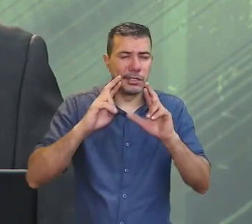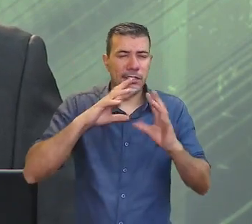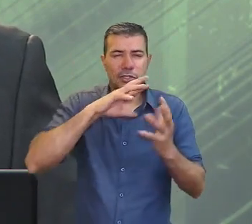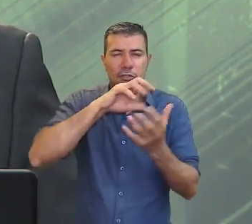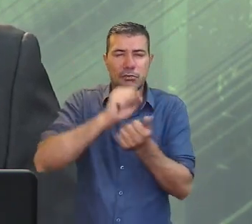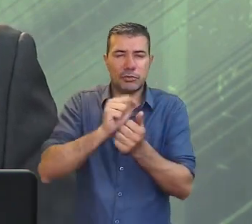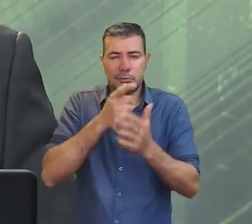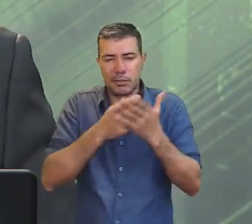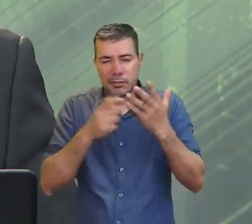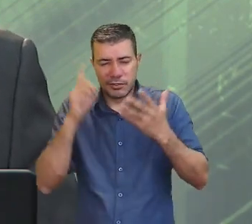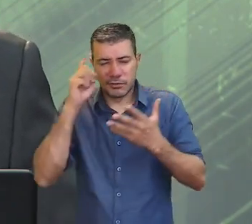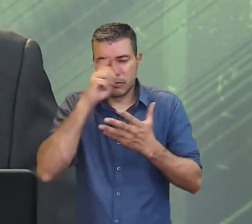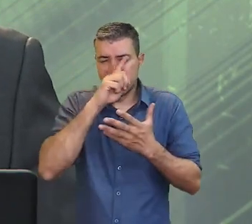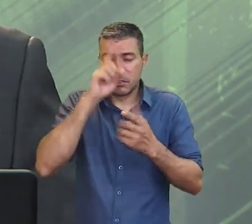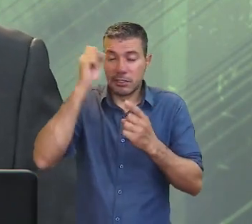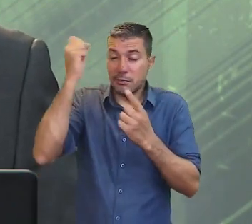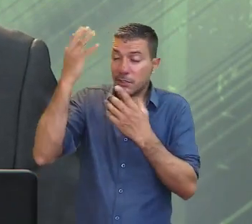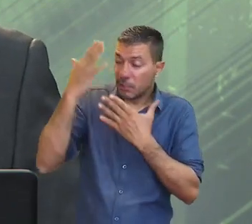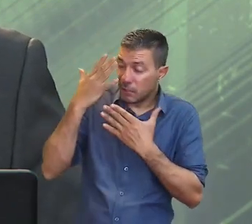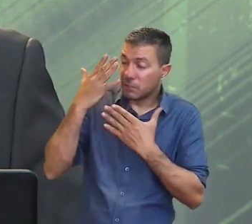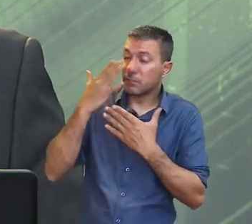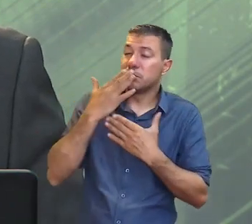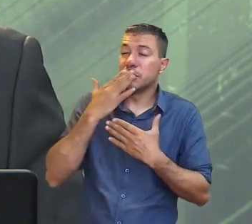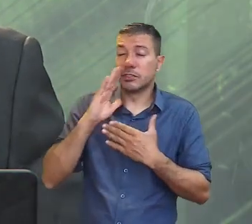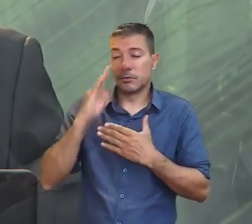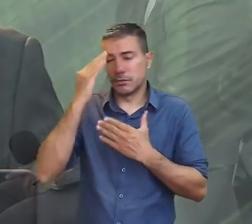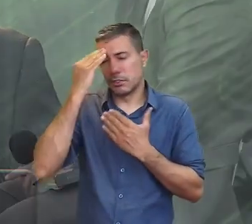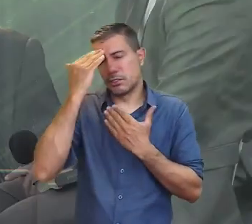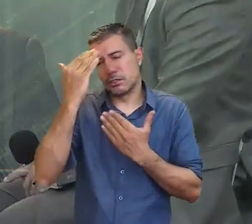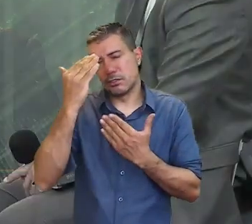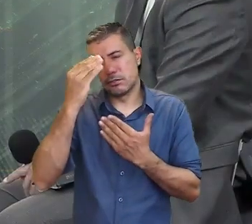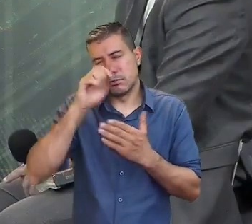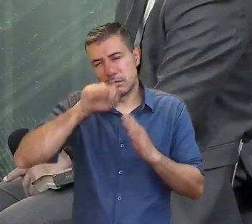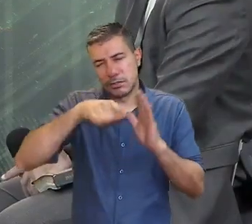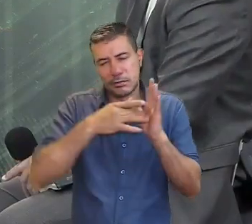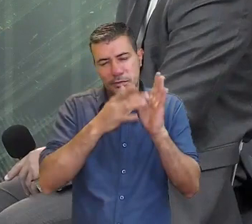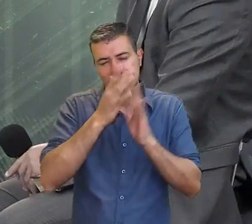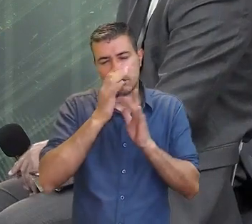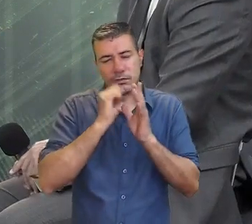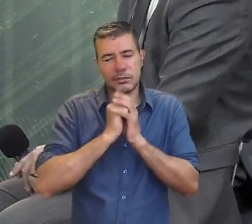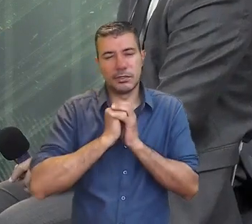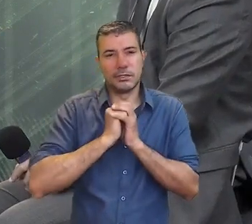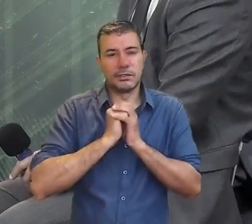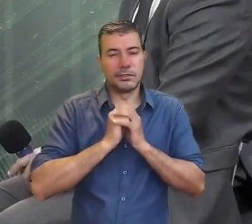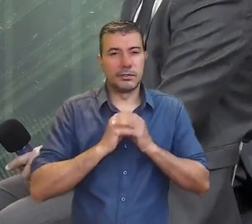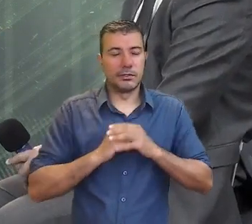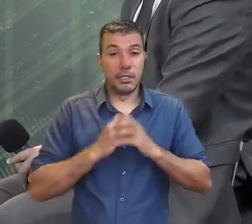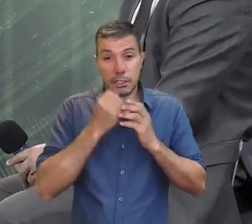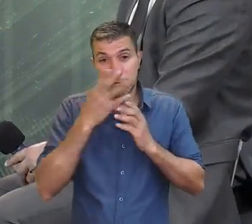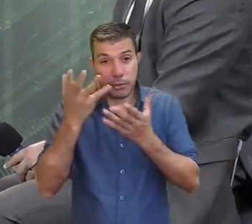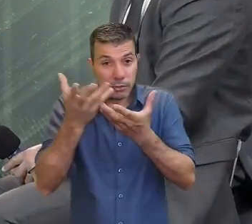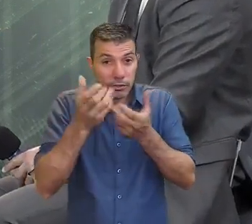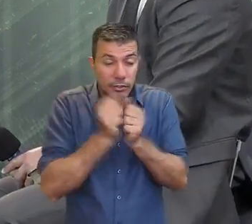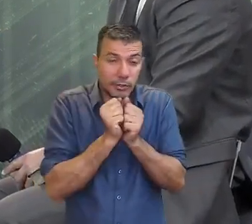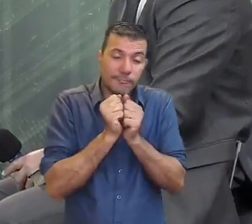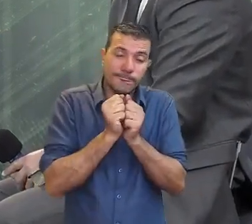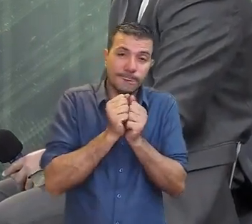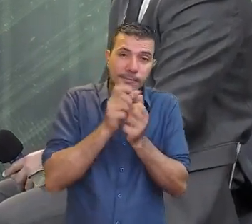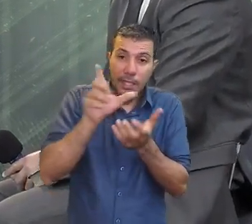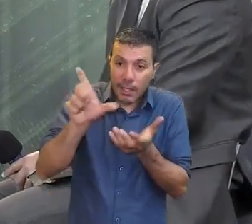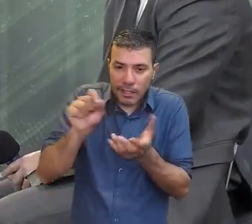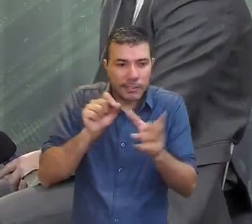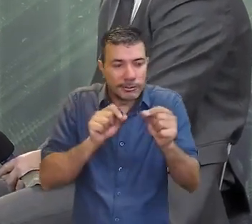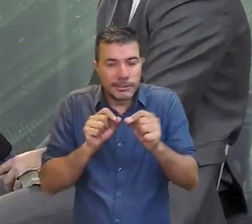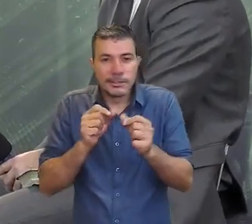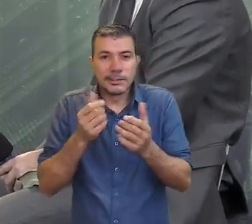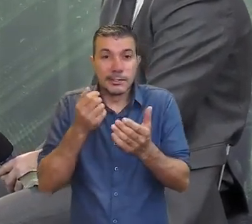o mundo em crise. Essas bênçãos te pedimos e agradecemos em nome de Jesus. Amém. Que bom que você se decidiu, que bom que